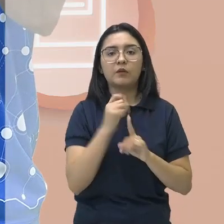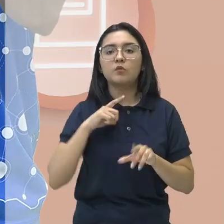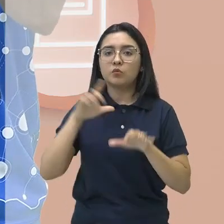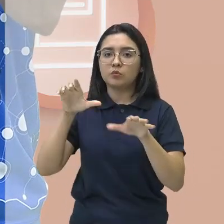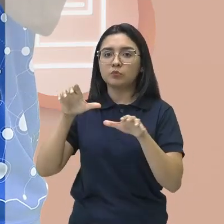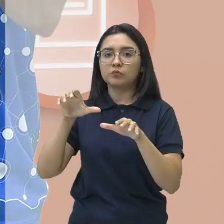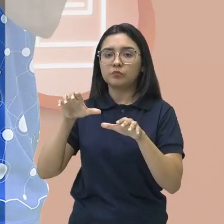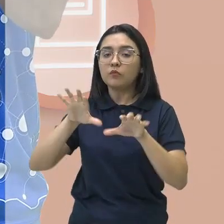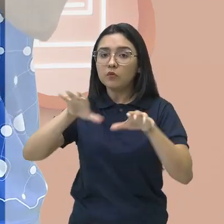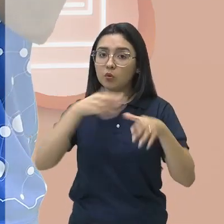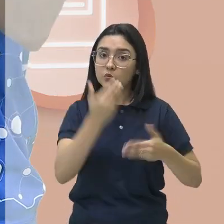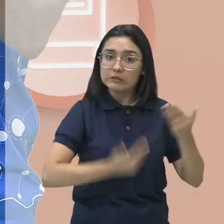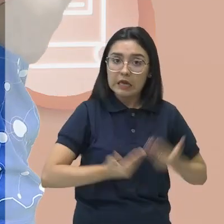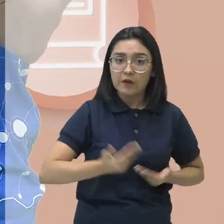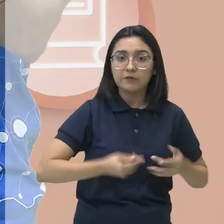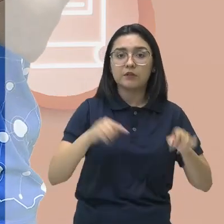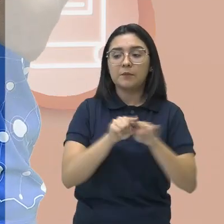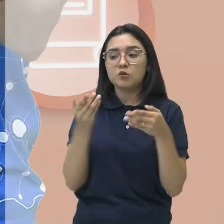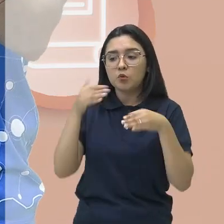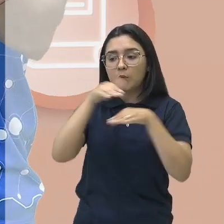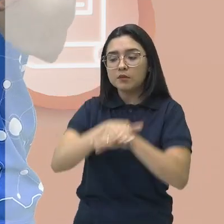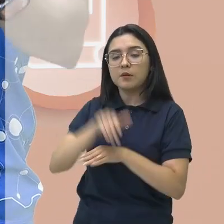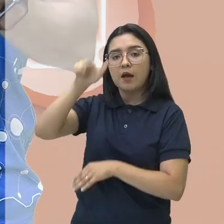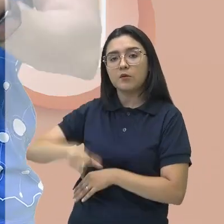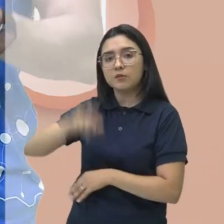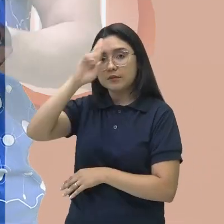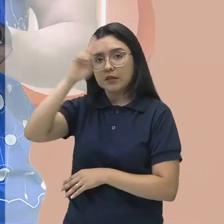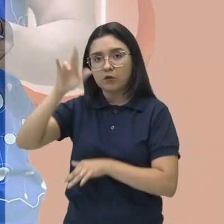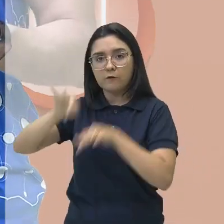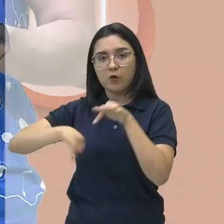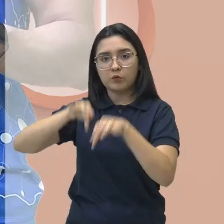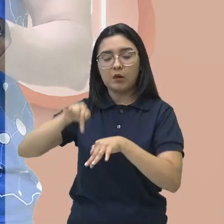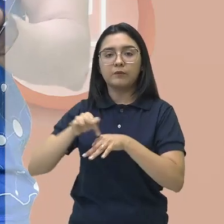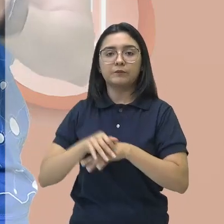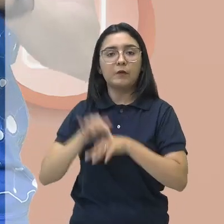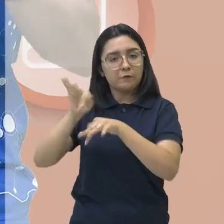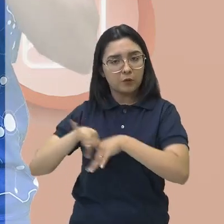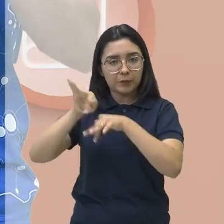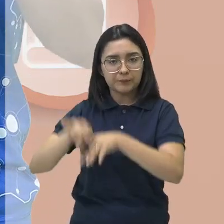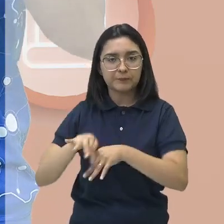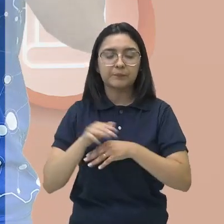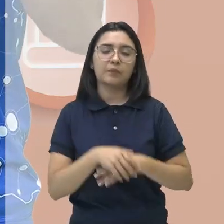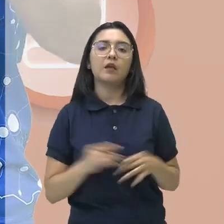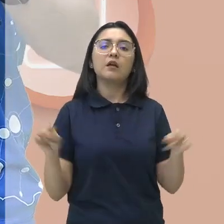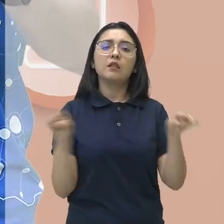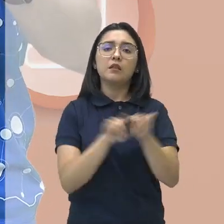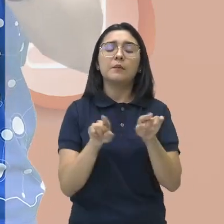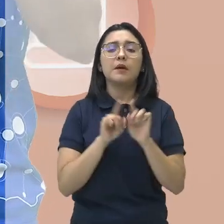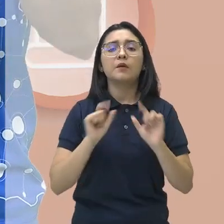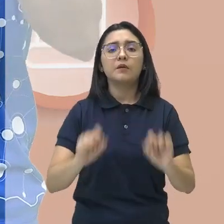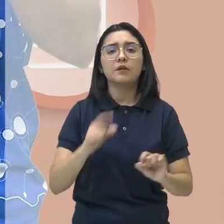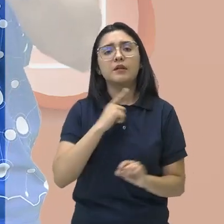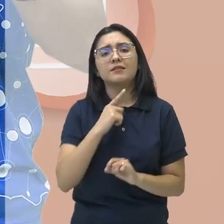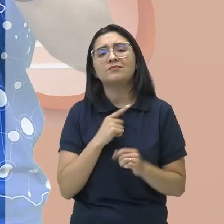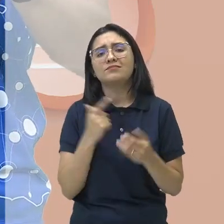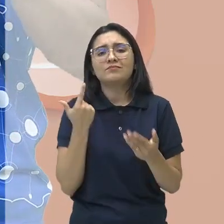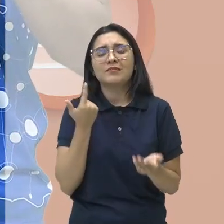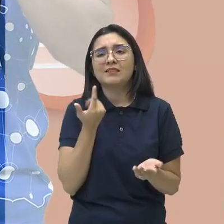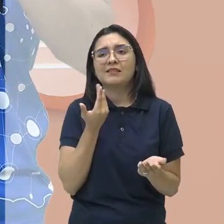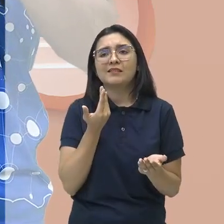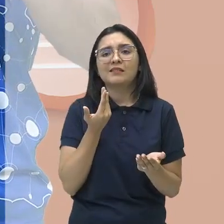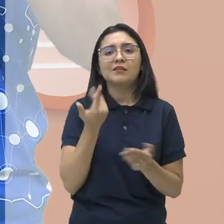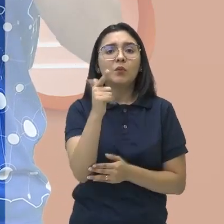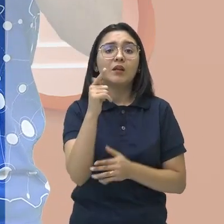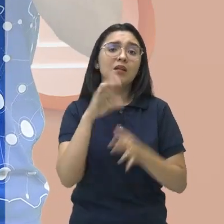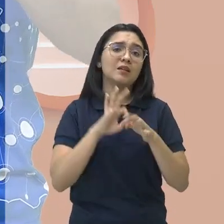feudal, os servos, estão submissos ali ao senhor feudal. E eles perdem também a sua liberdade. Na